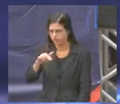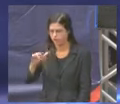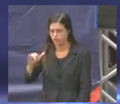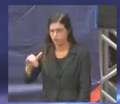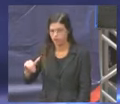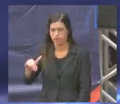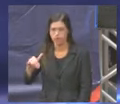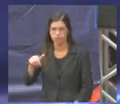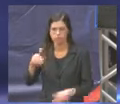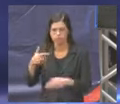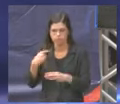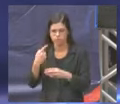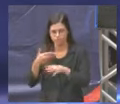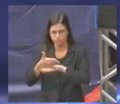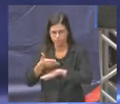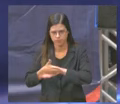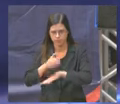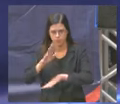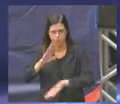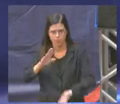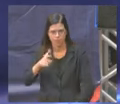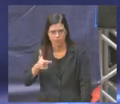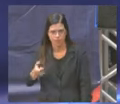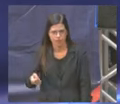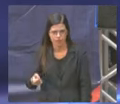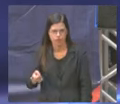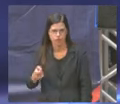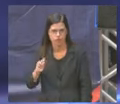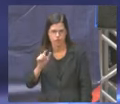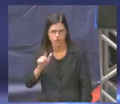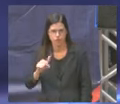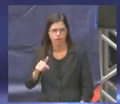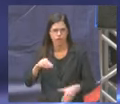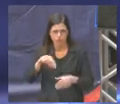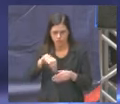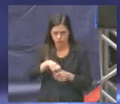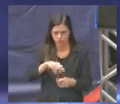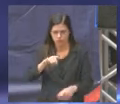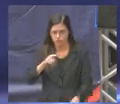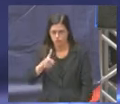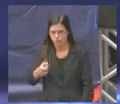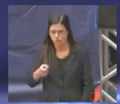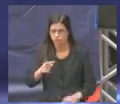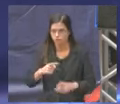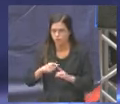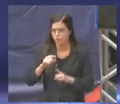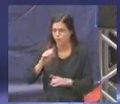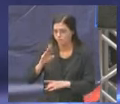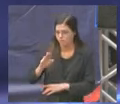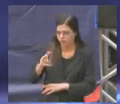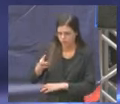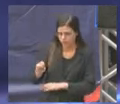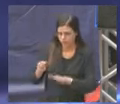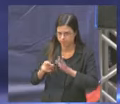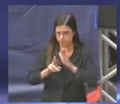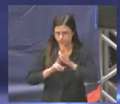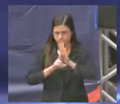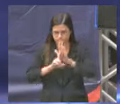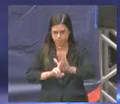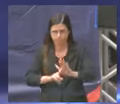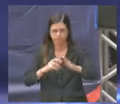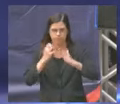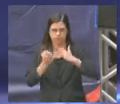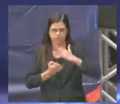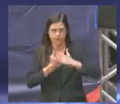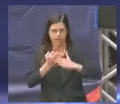parte do G20 mais representada pelos empresários aí no mundo todo, que também